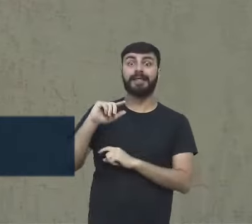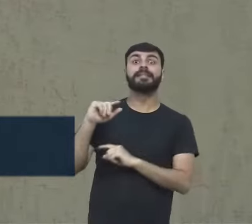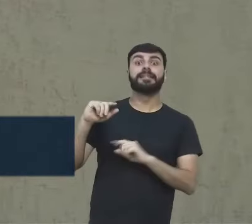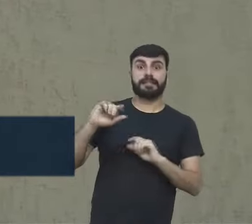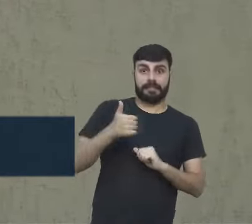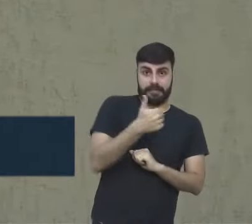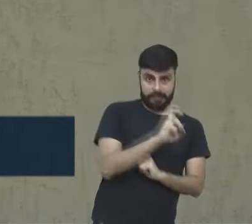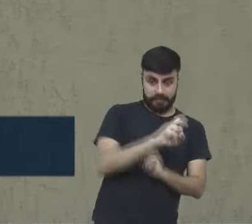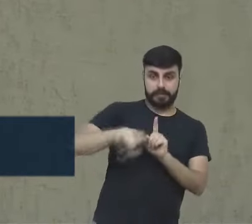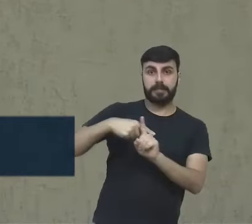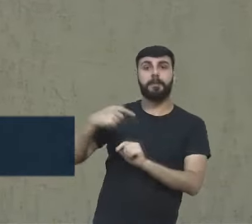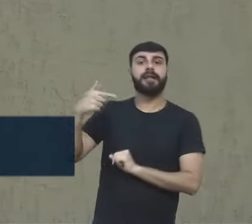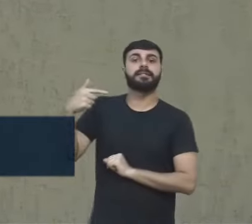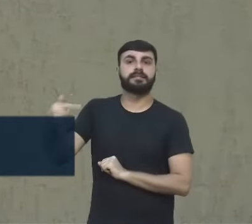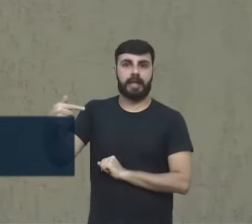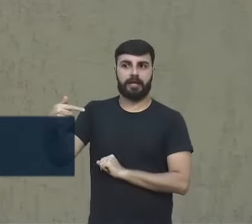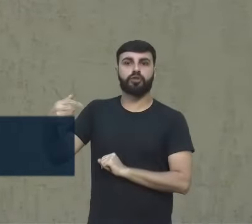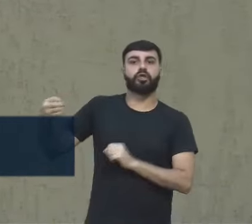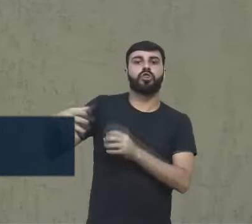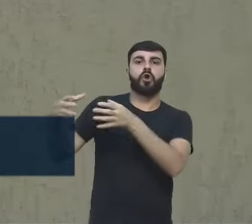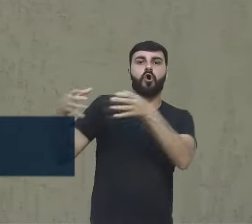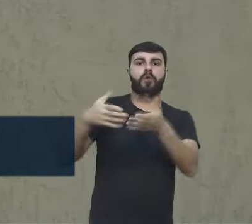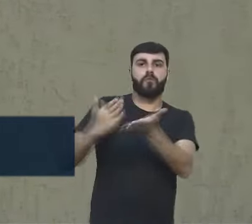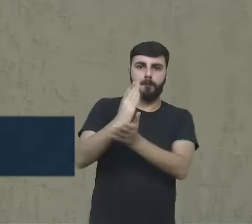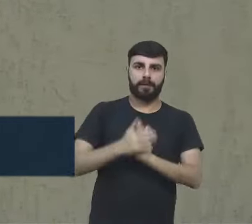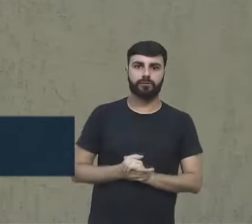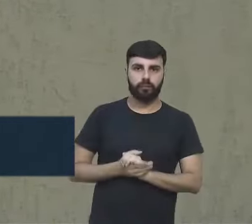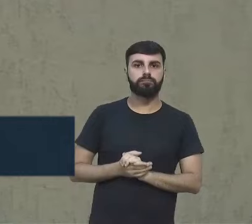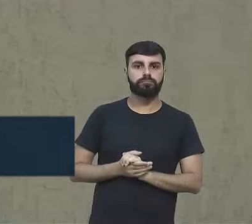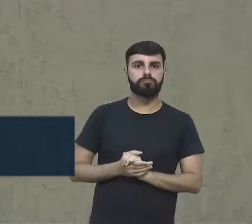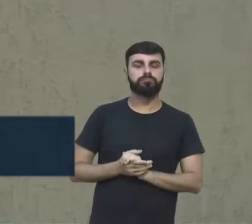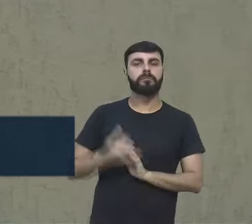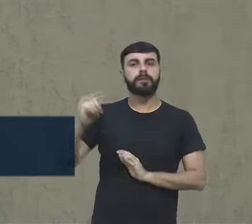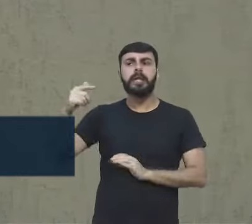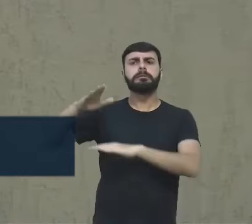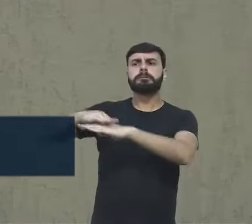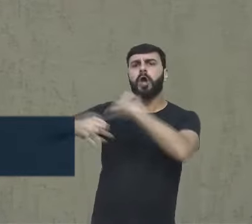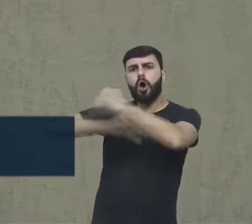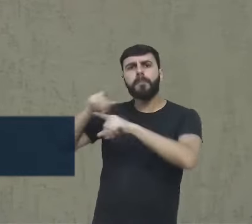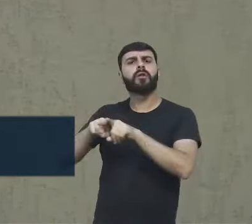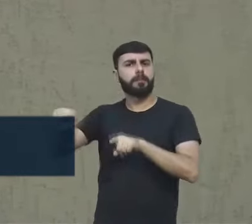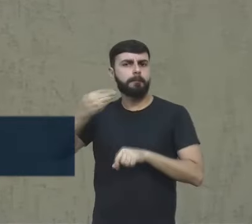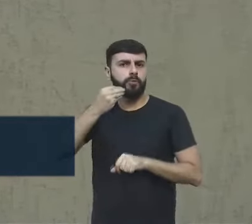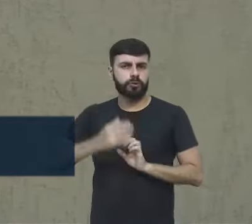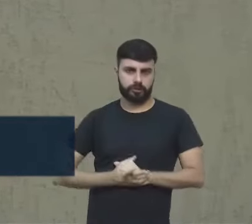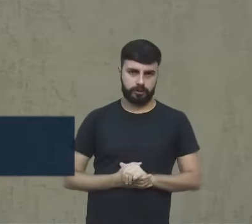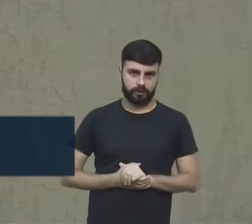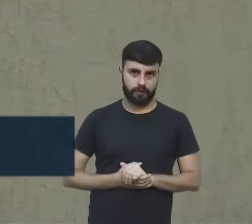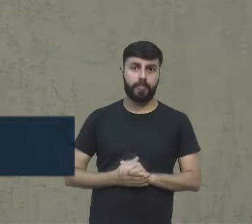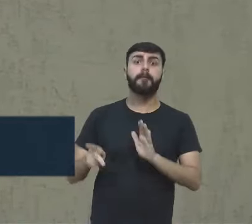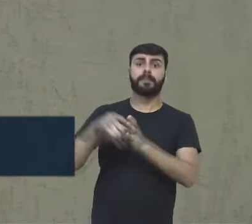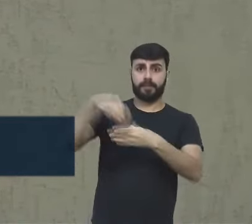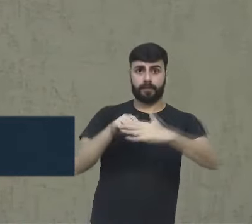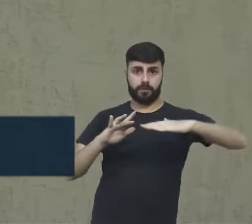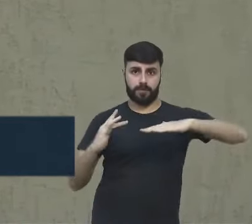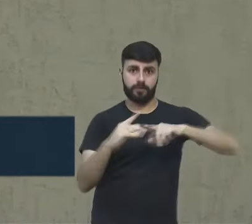esses 15 aqui e os sete que foram eleitos eu esperava que nesse meioo já saísse opinião na imprensa das redes